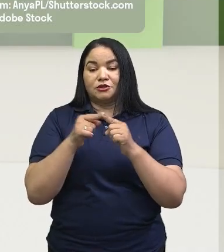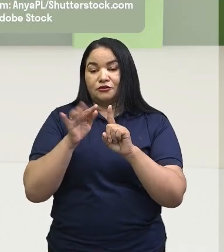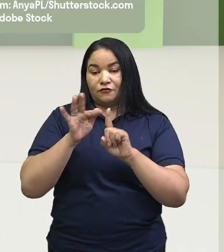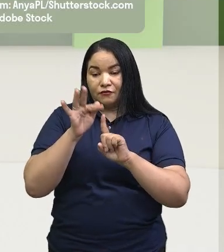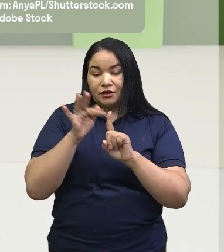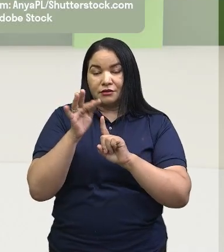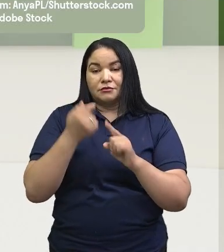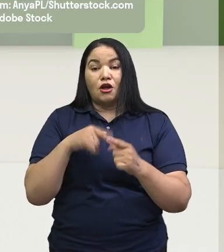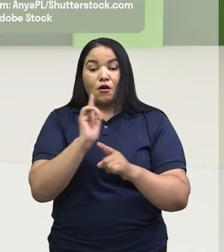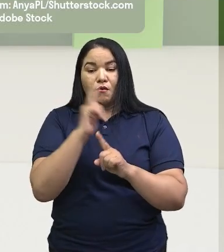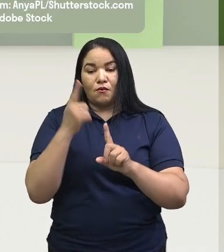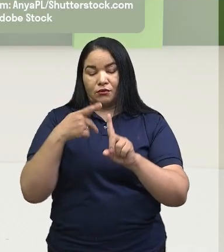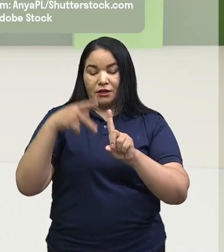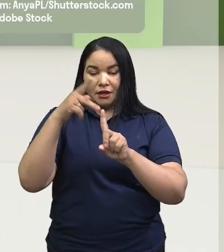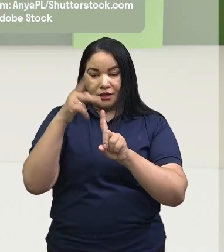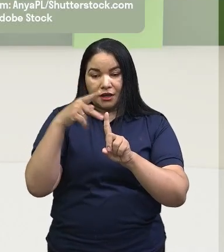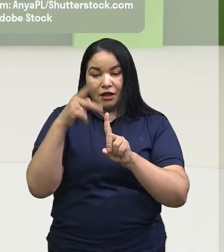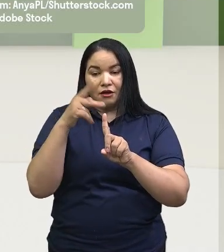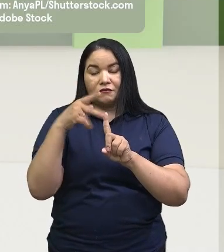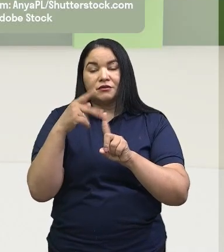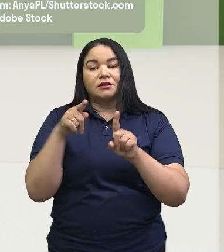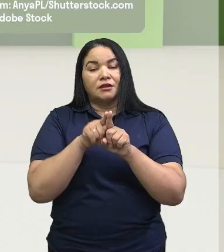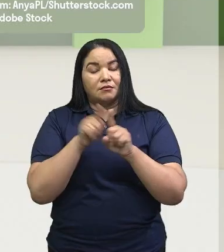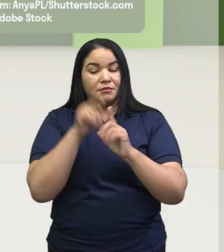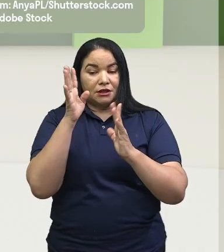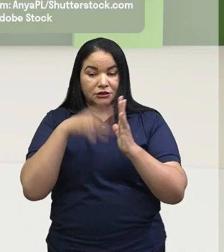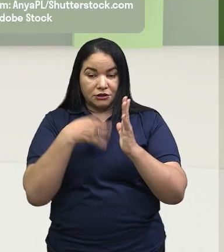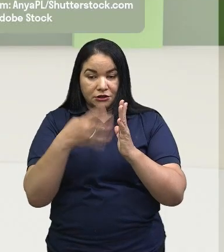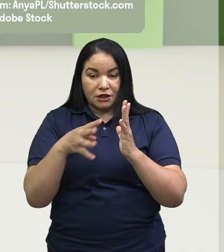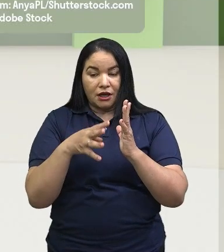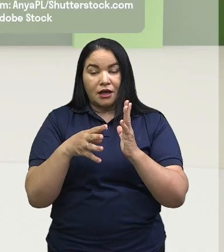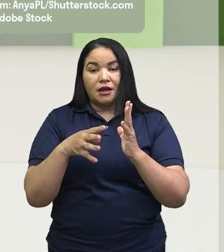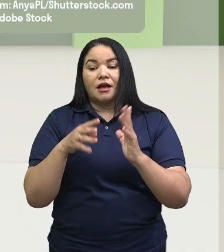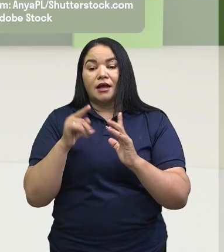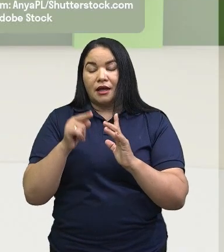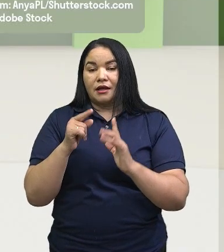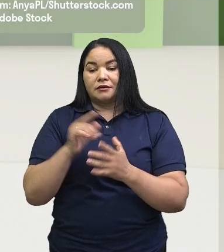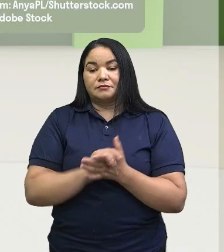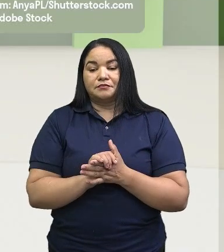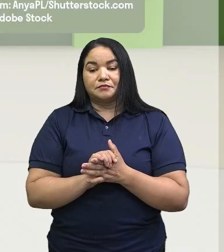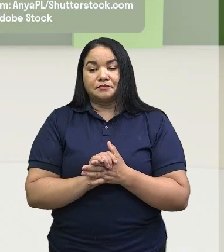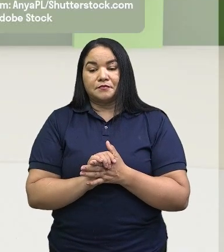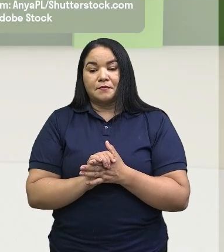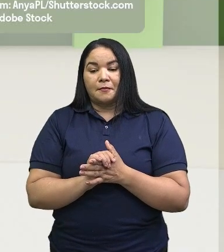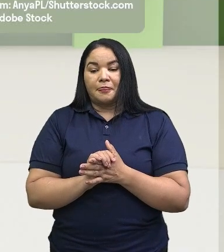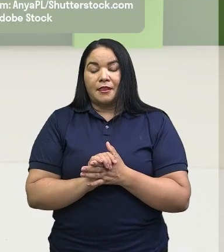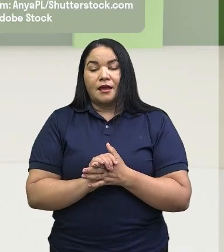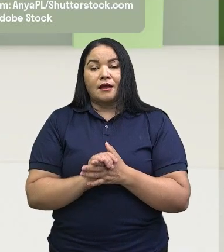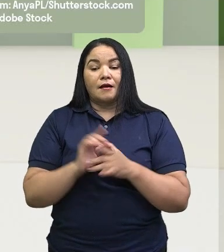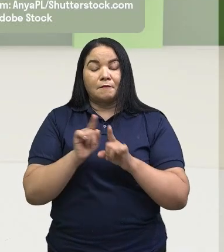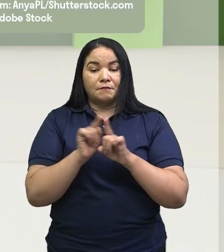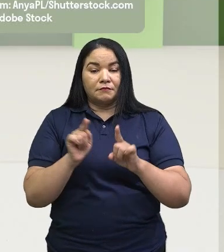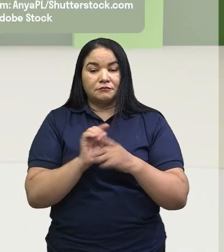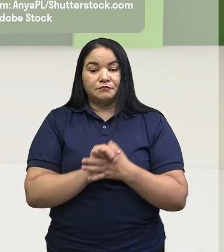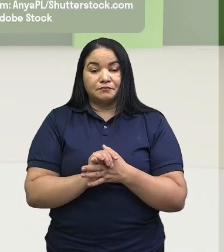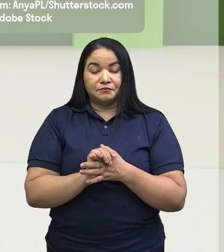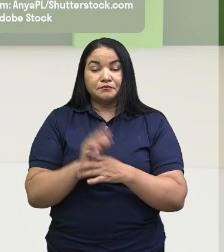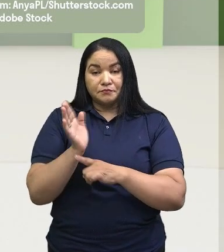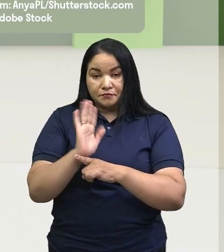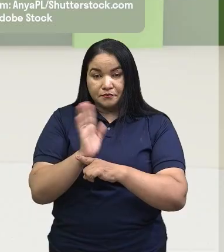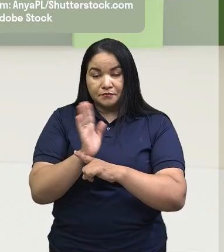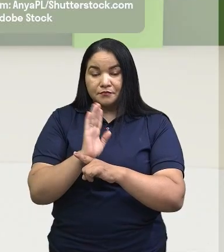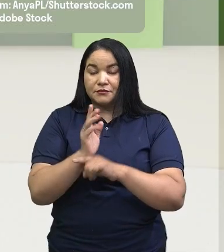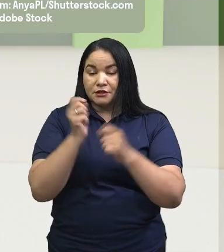E Kelvin, como nós vimos, é uma escala absoluta, não tem este grau. Aí, com base no vídeo e